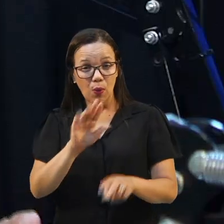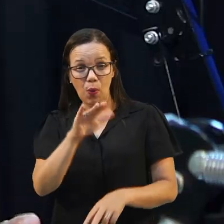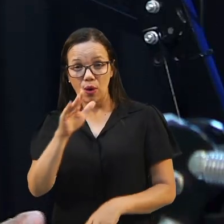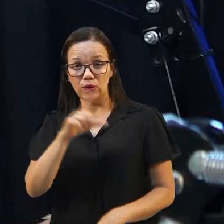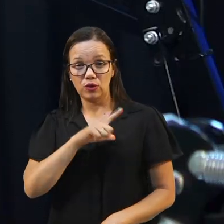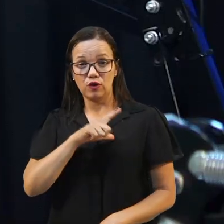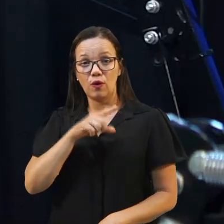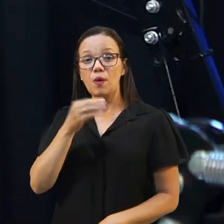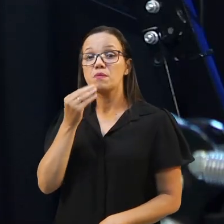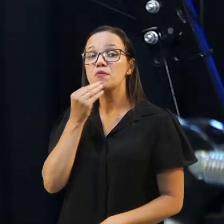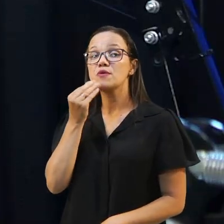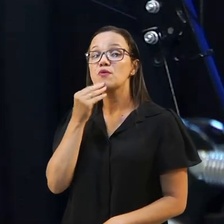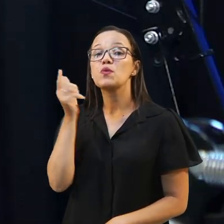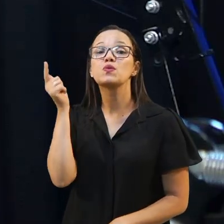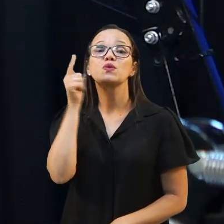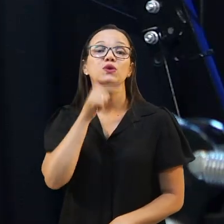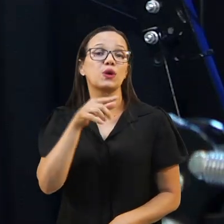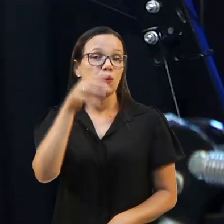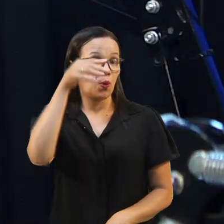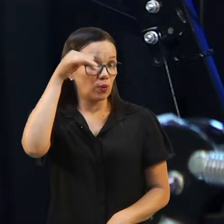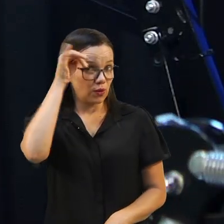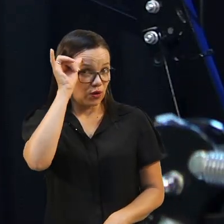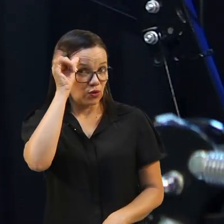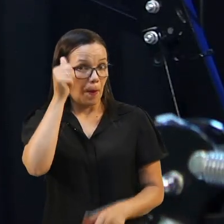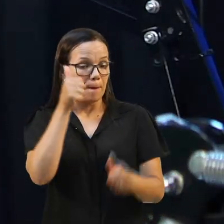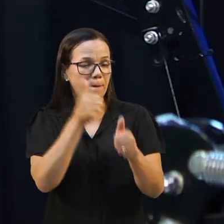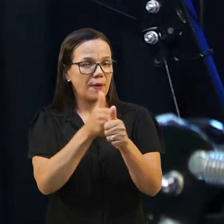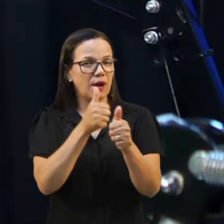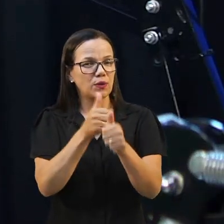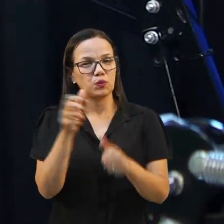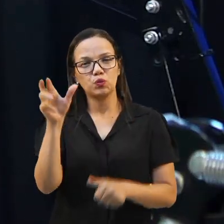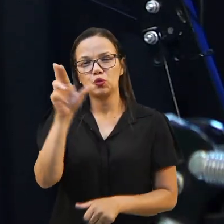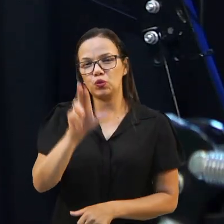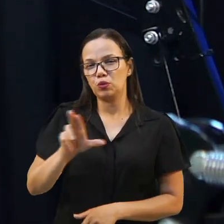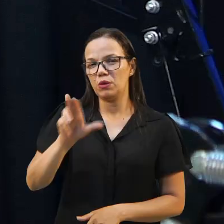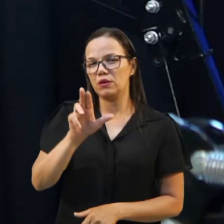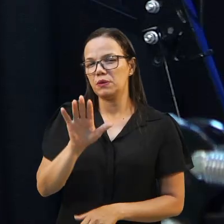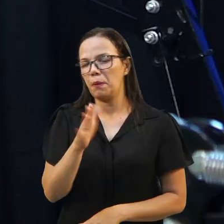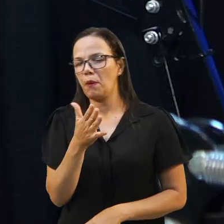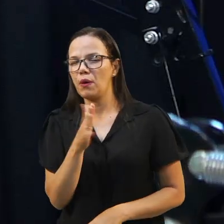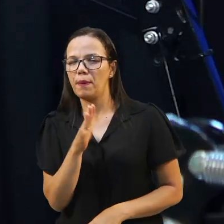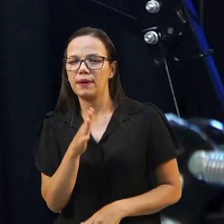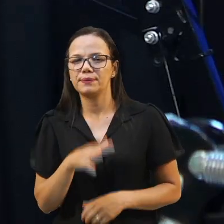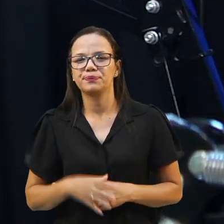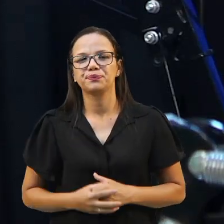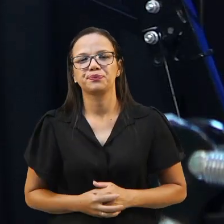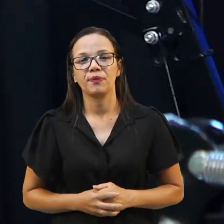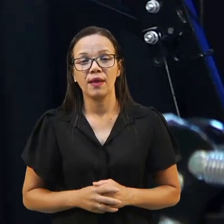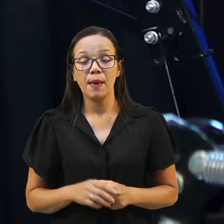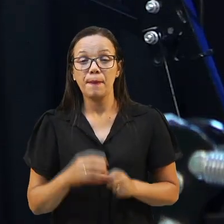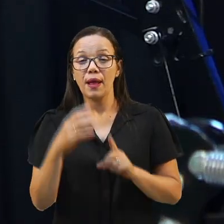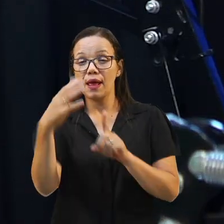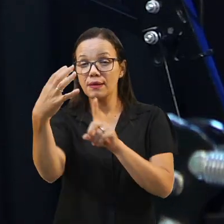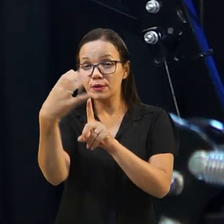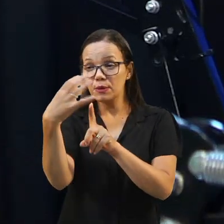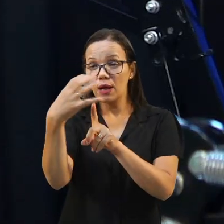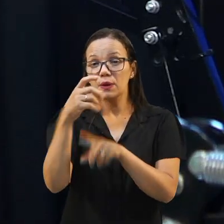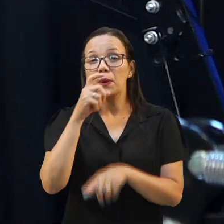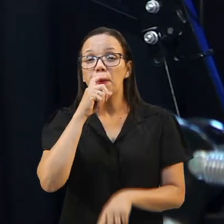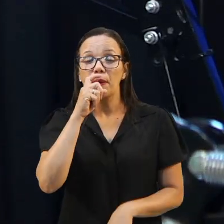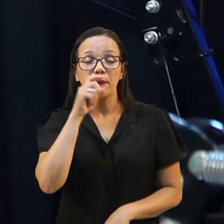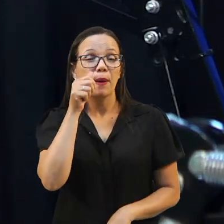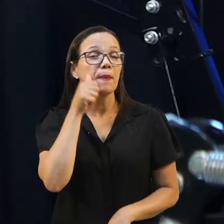adquirir um sítio aqui próximo de Uberlândia. Até pela inspiração dos